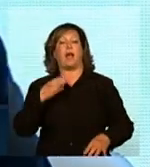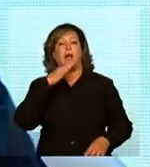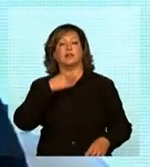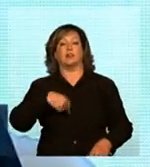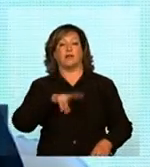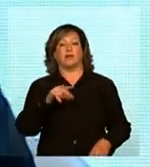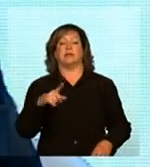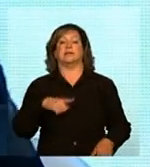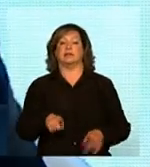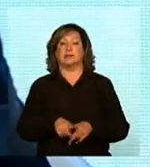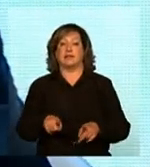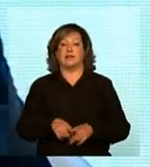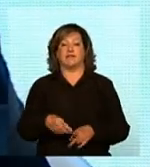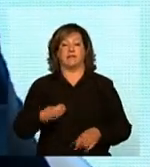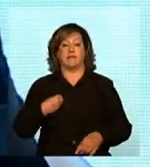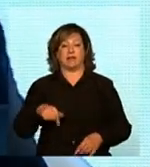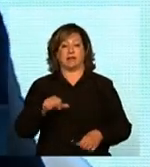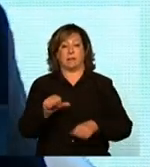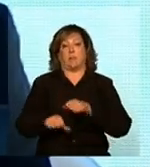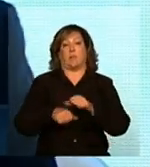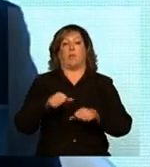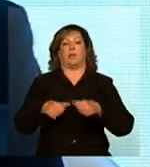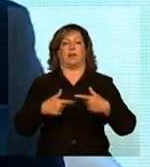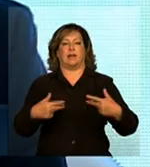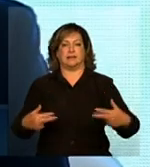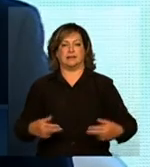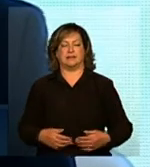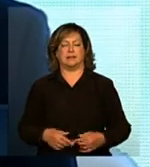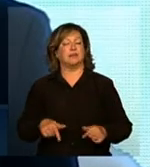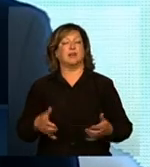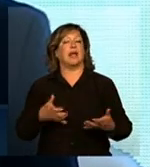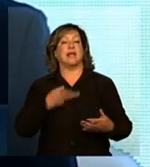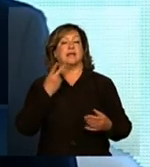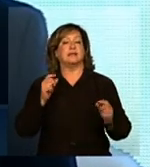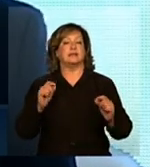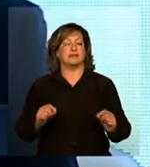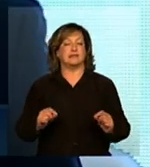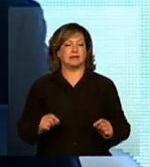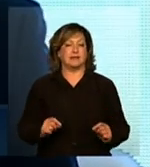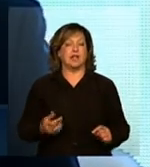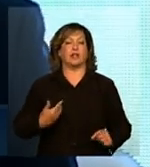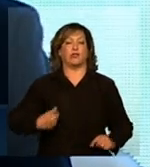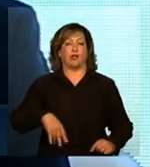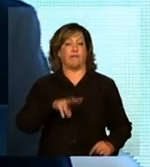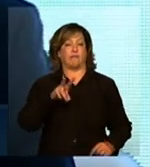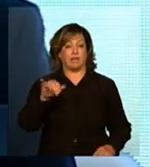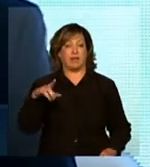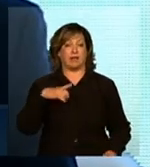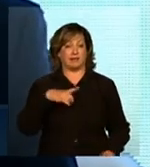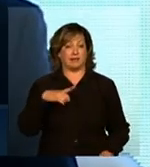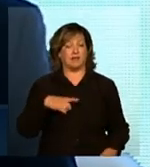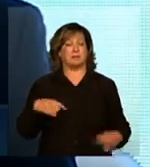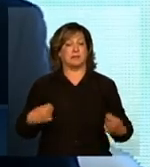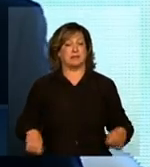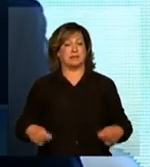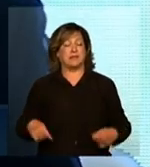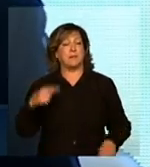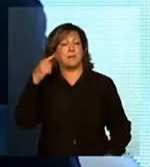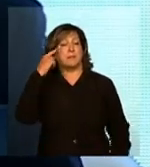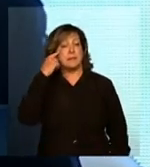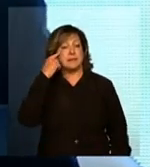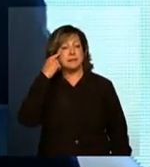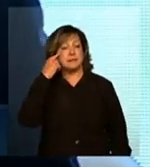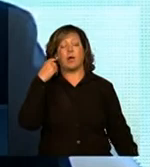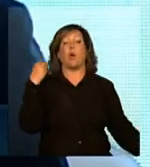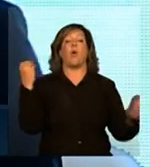começar a viver essa transição. Isso significa que nós vamos ter que também pensar